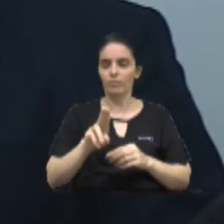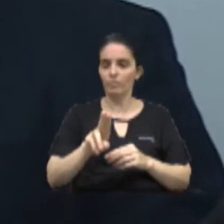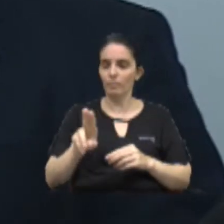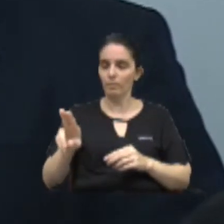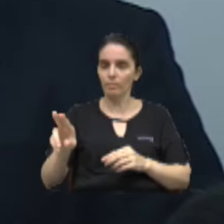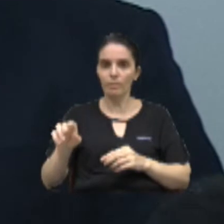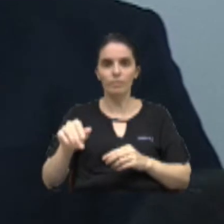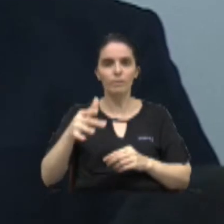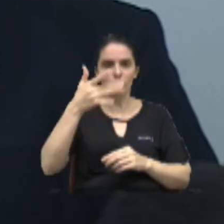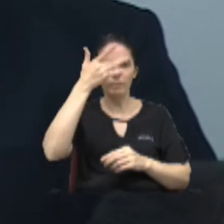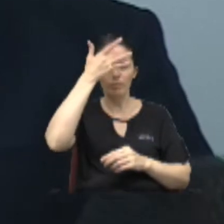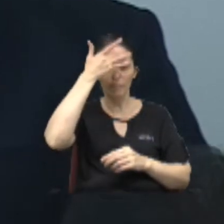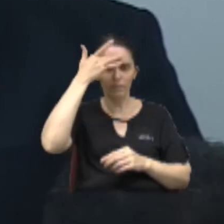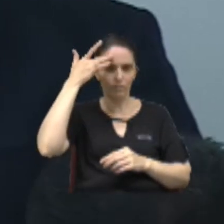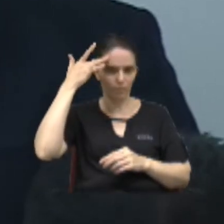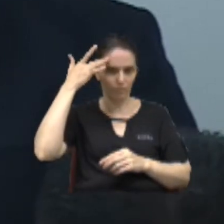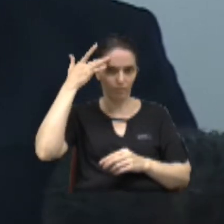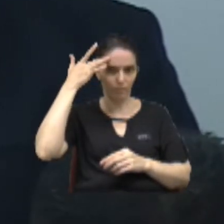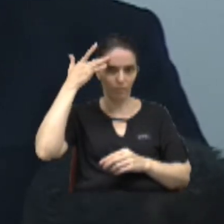são